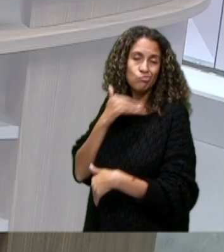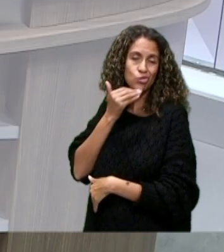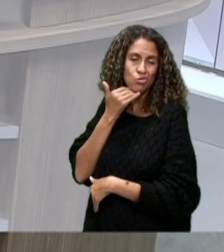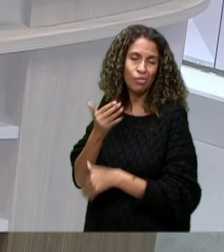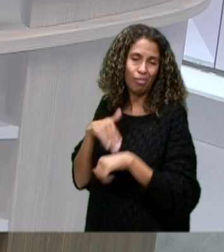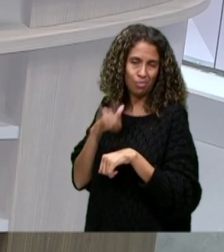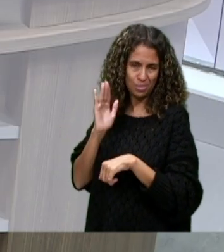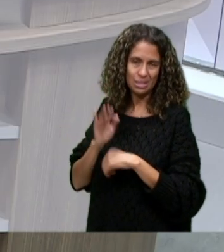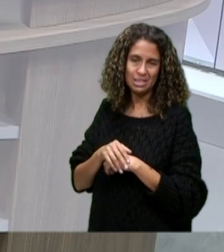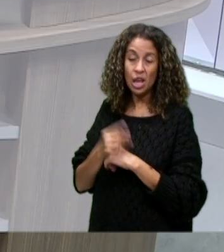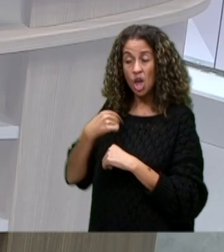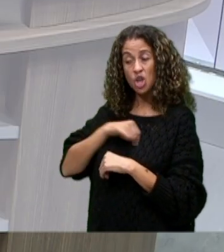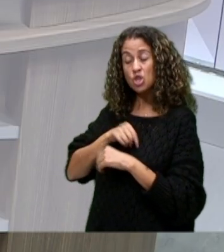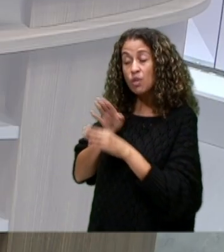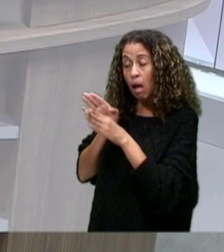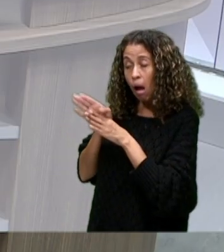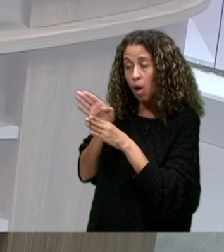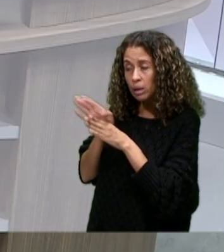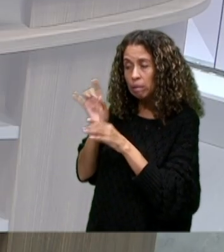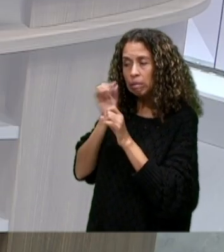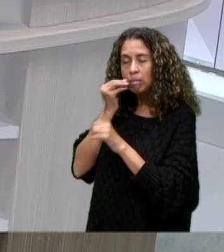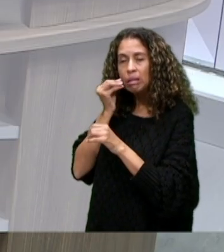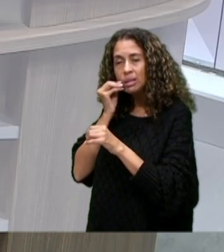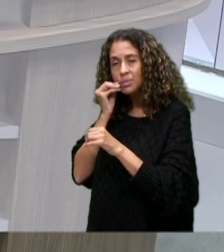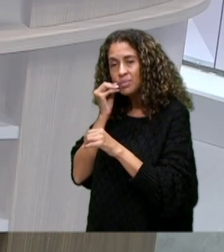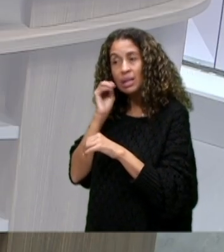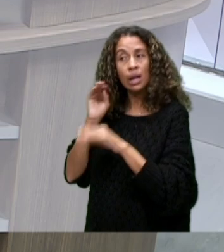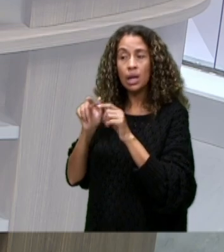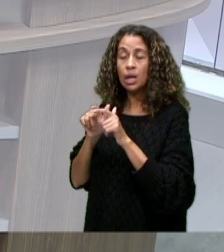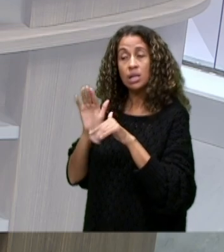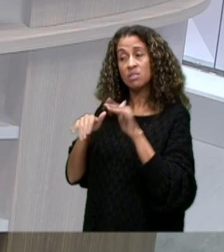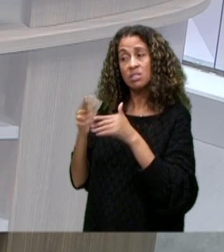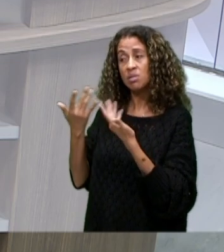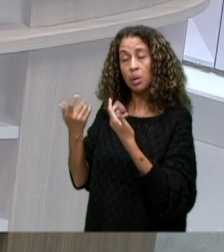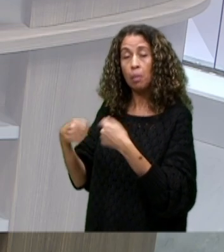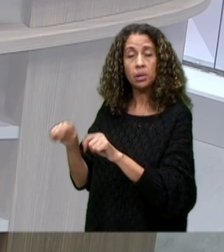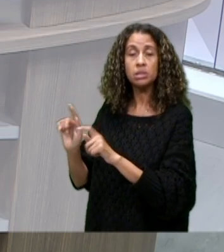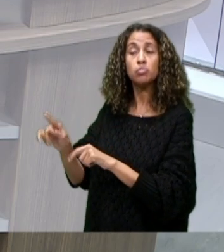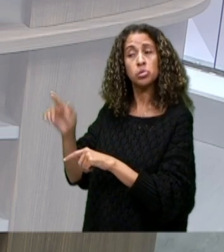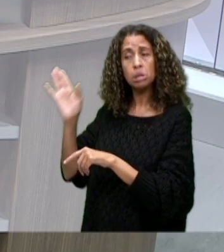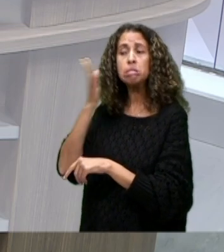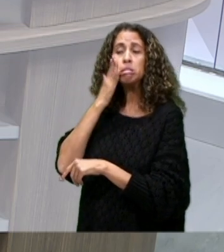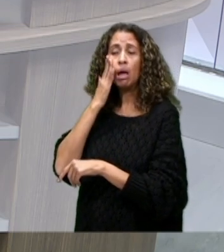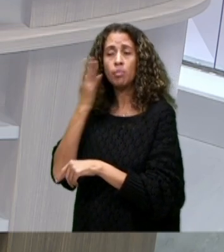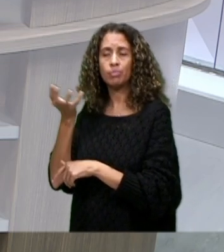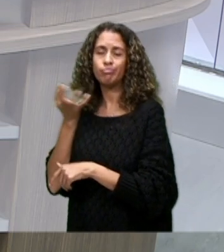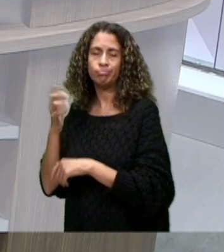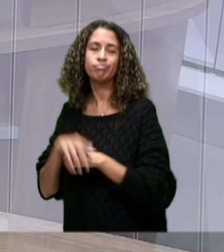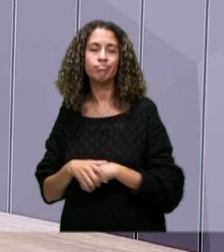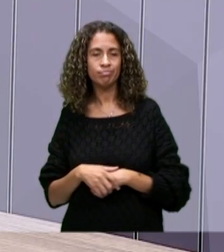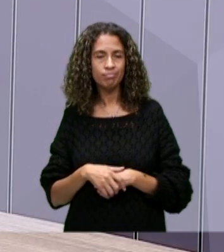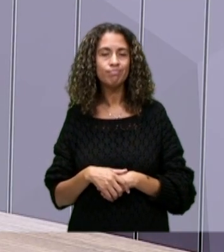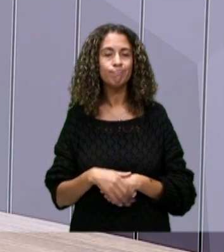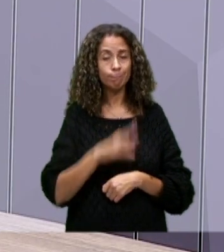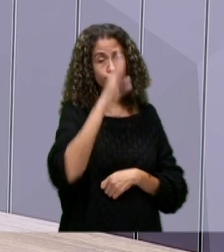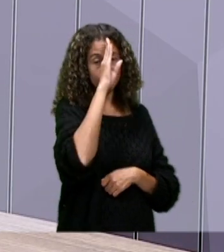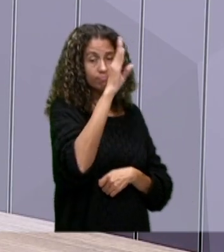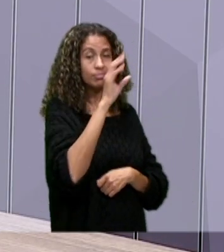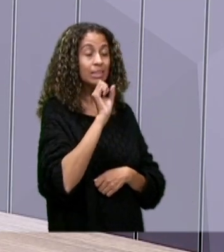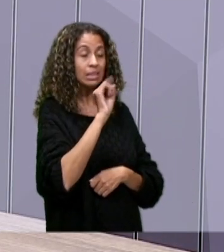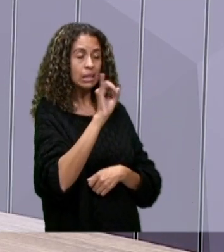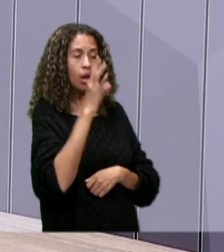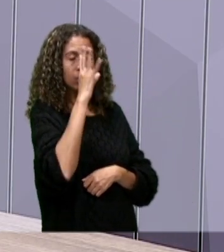pode só orientar e às vezes nem precisa, porque eles também sabem o que eles querem. Principalmente se tiver um